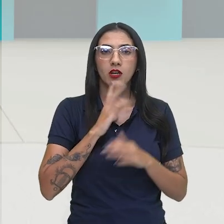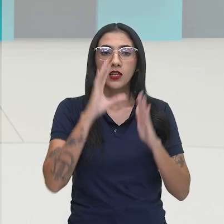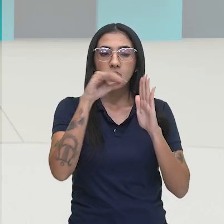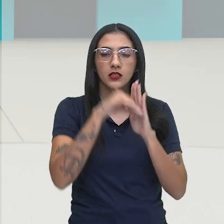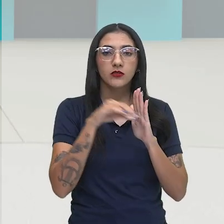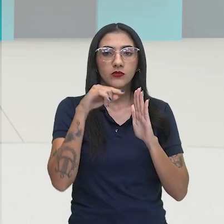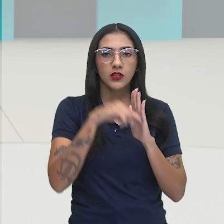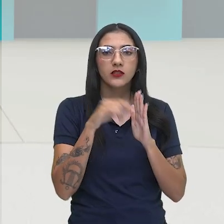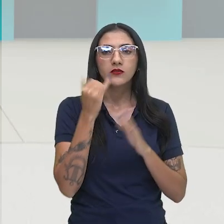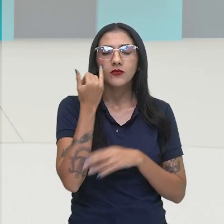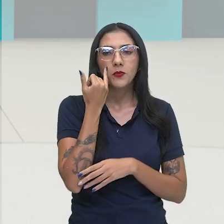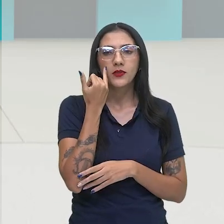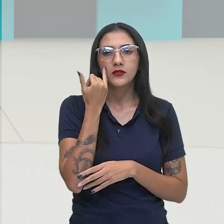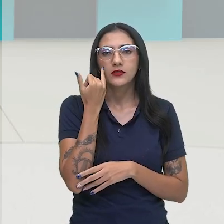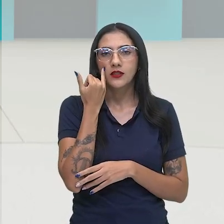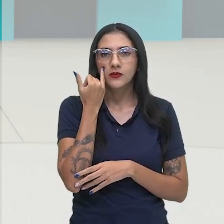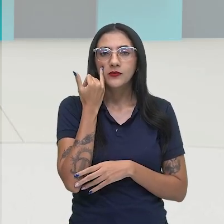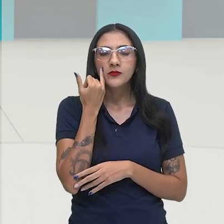Ele lança um